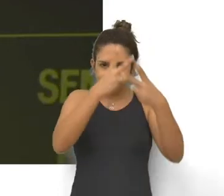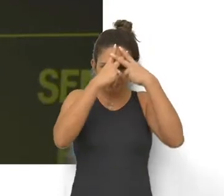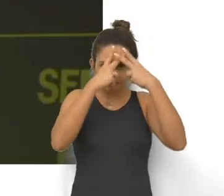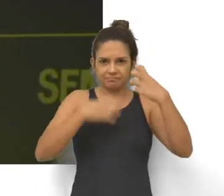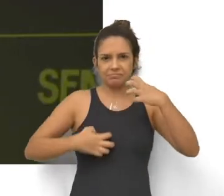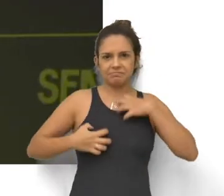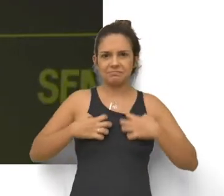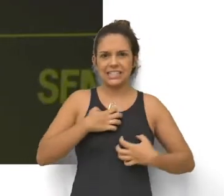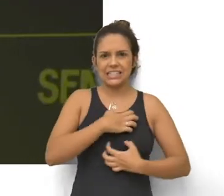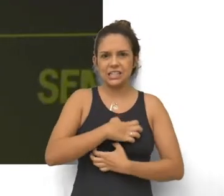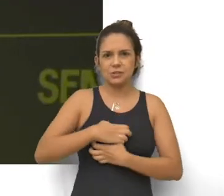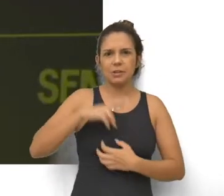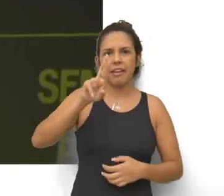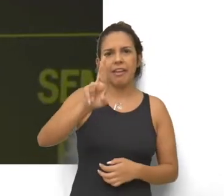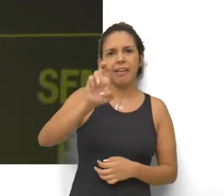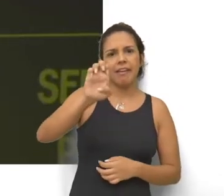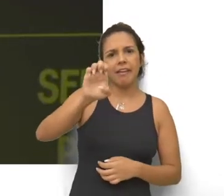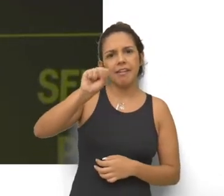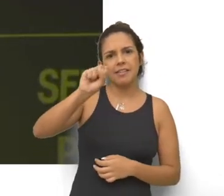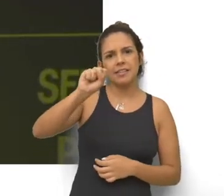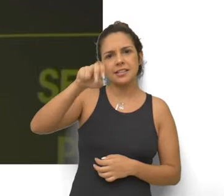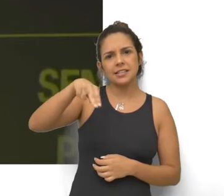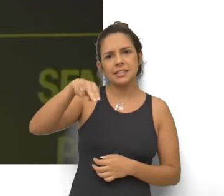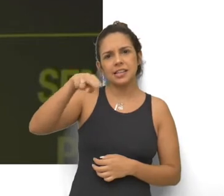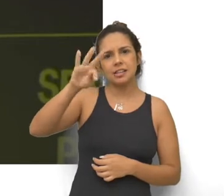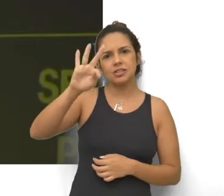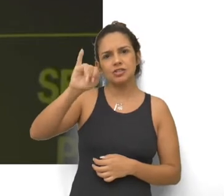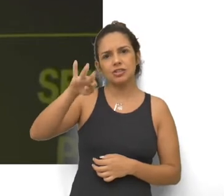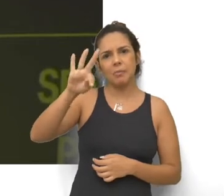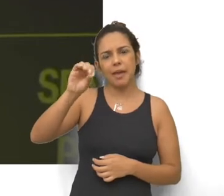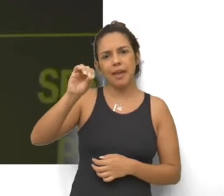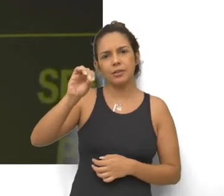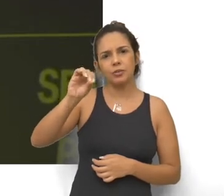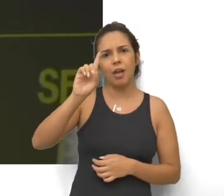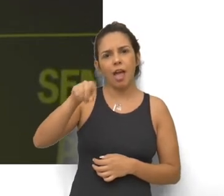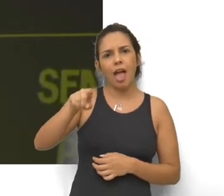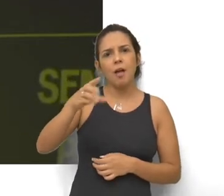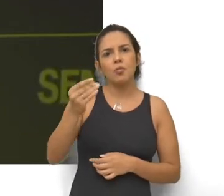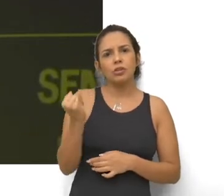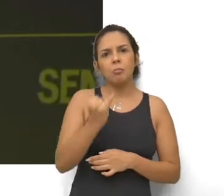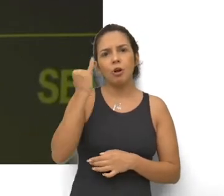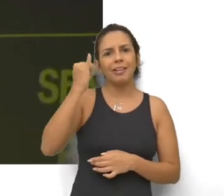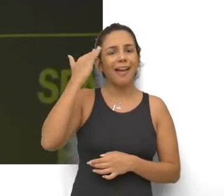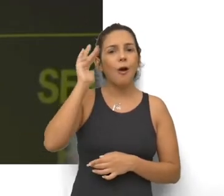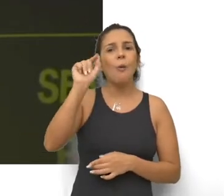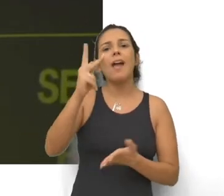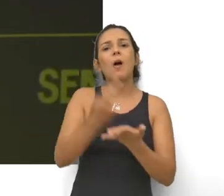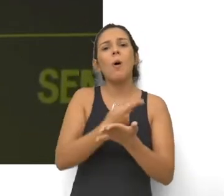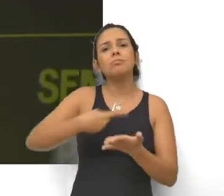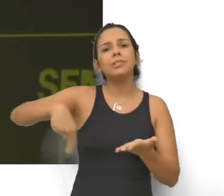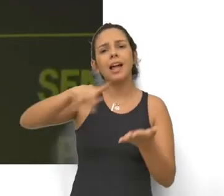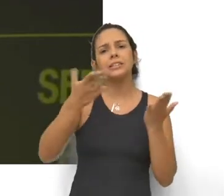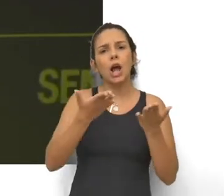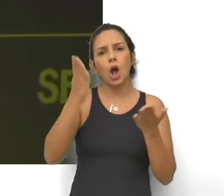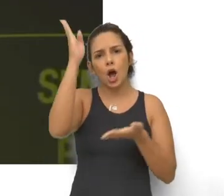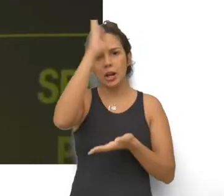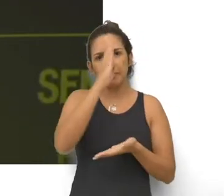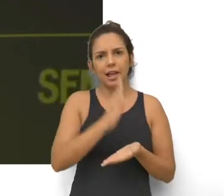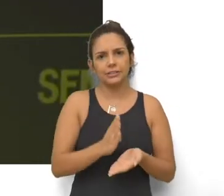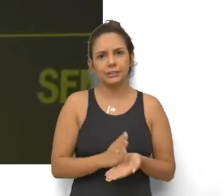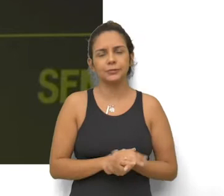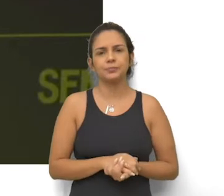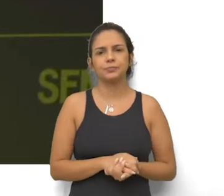para o entendimento do estado de coisas que está no Brasil e, de certa forma, foi até